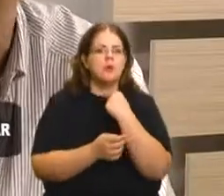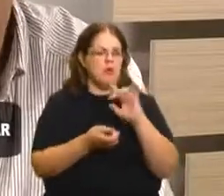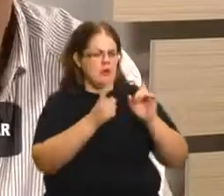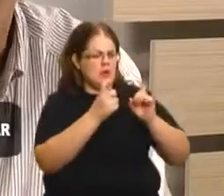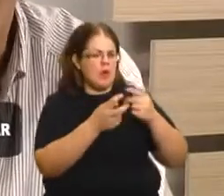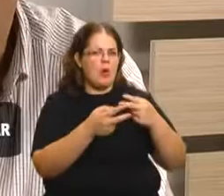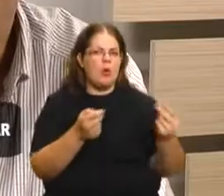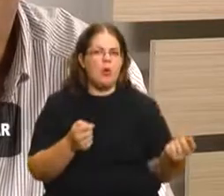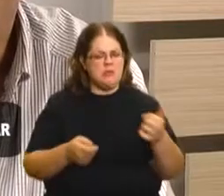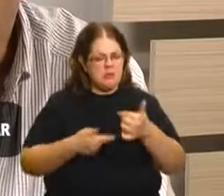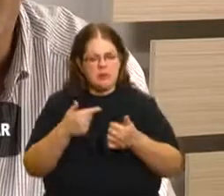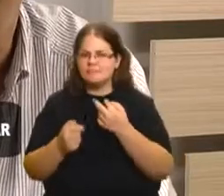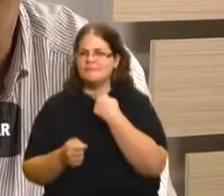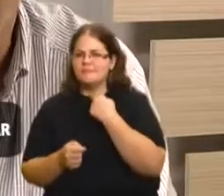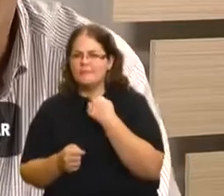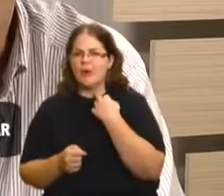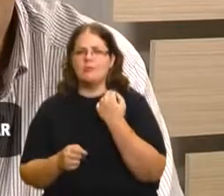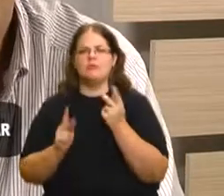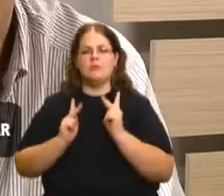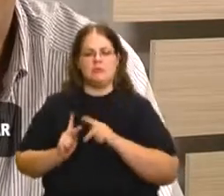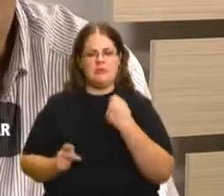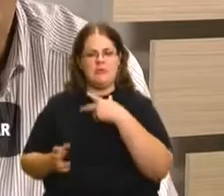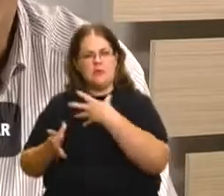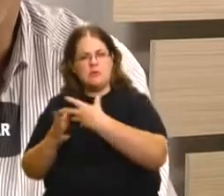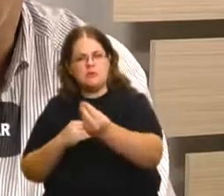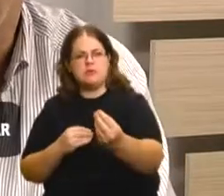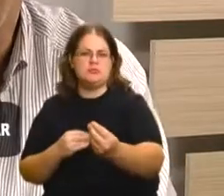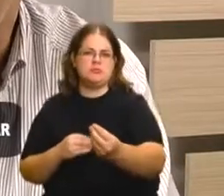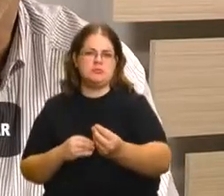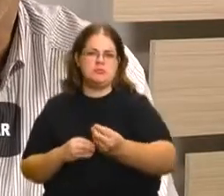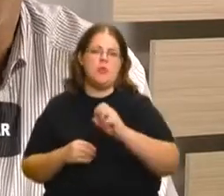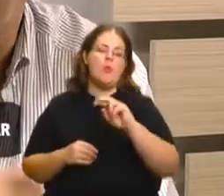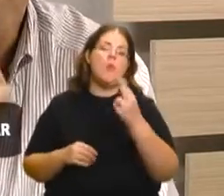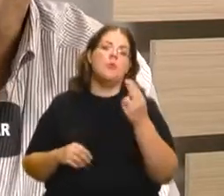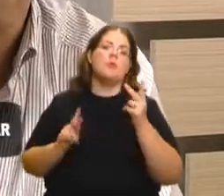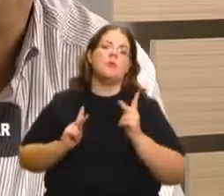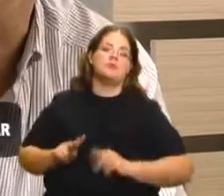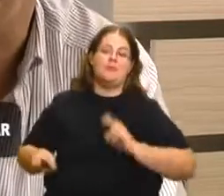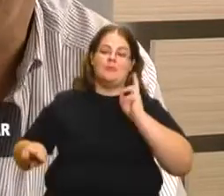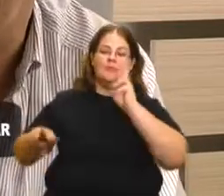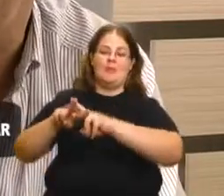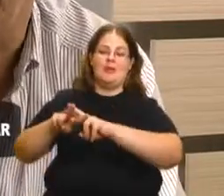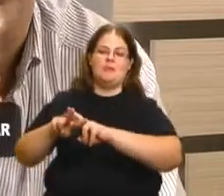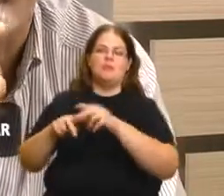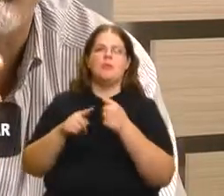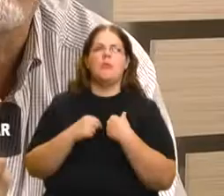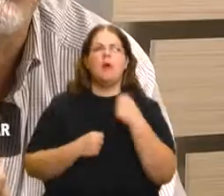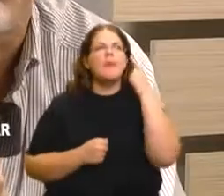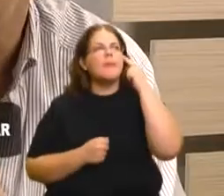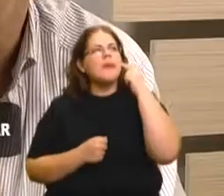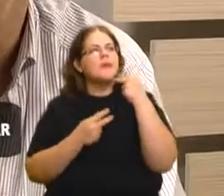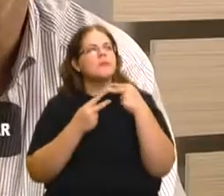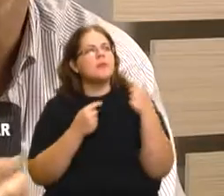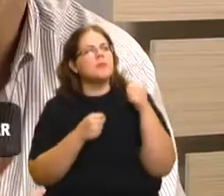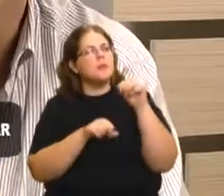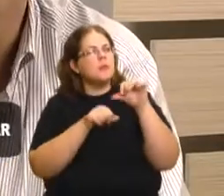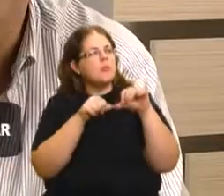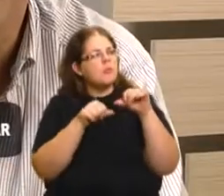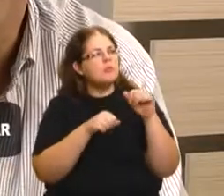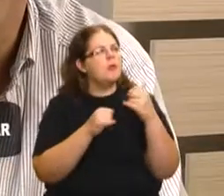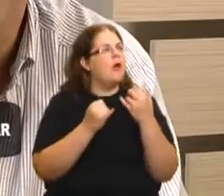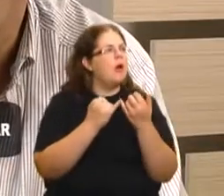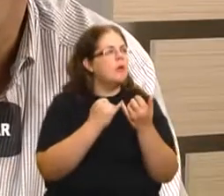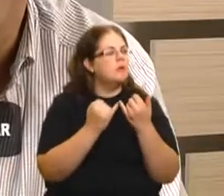alguns de trabalhar, uns têm que fugir, outros são presos por pensar, quer dizer, um crime de